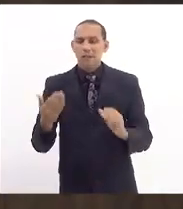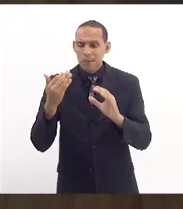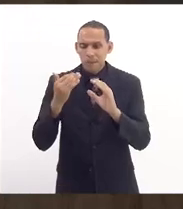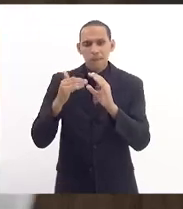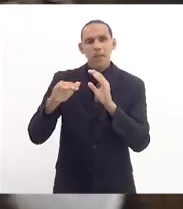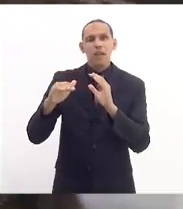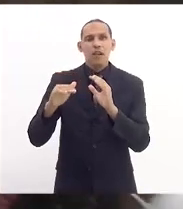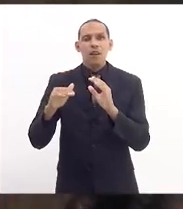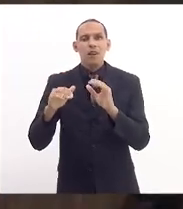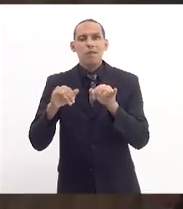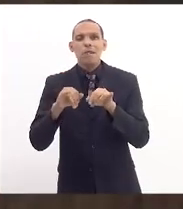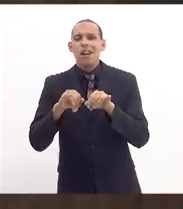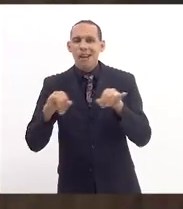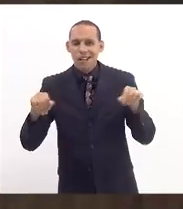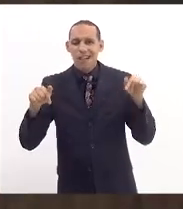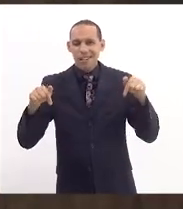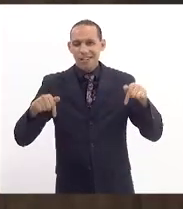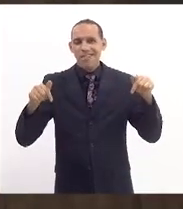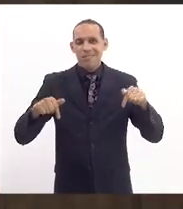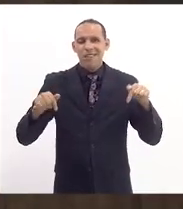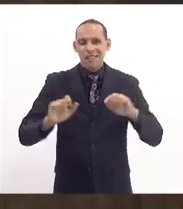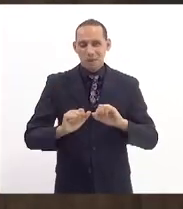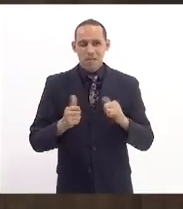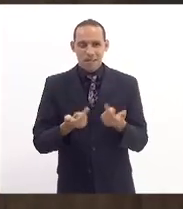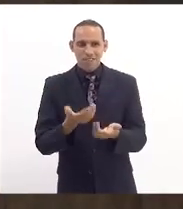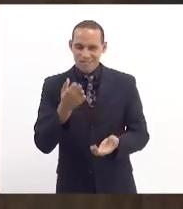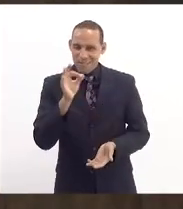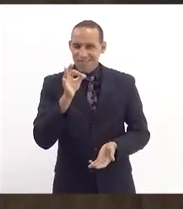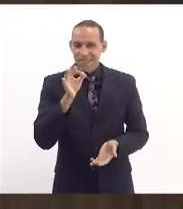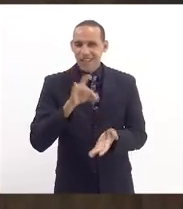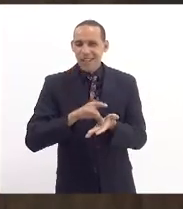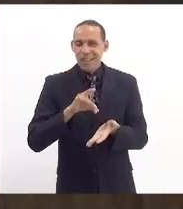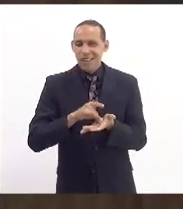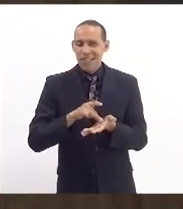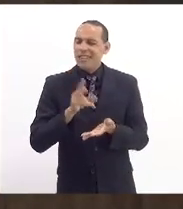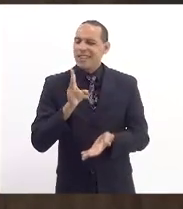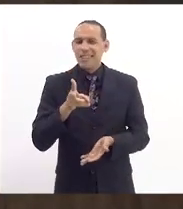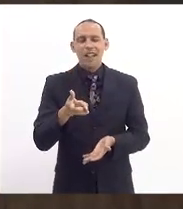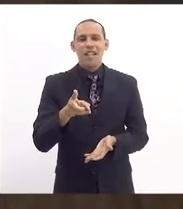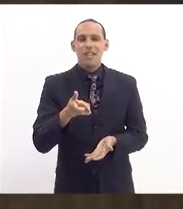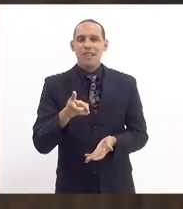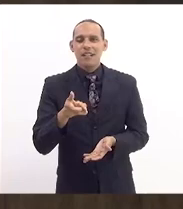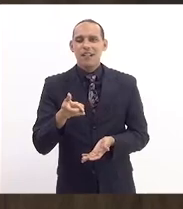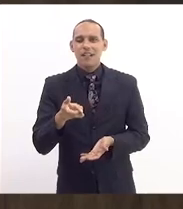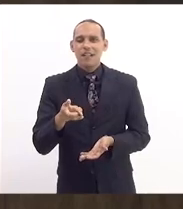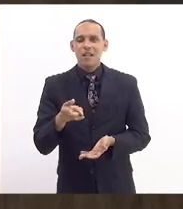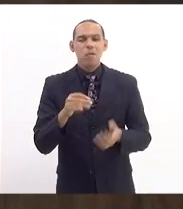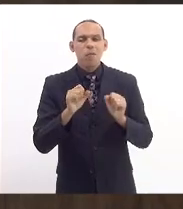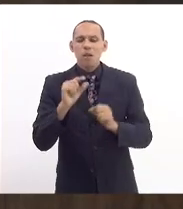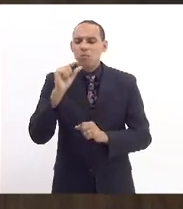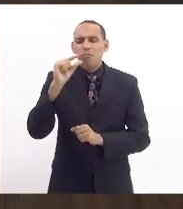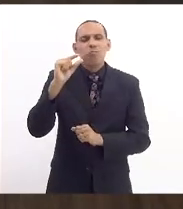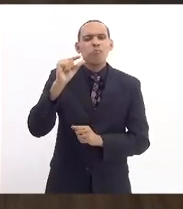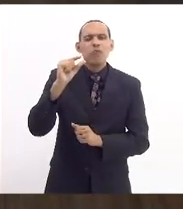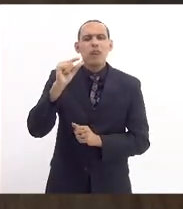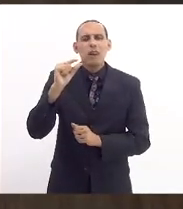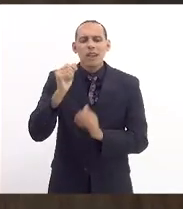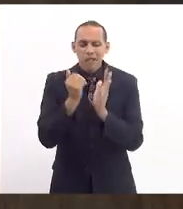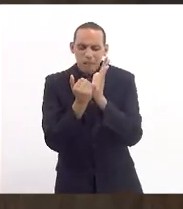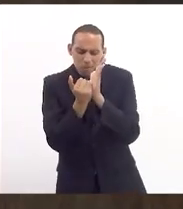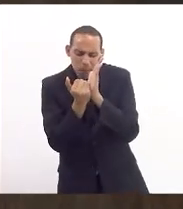encaminhou a mensagem que vem para dentro da casa não é verdade sempre Nem que fosse aquele pouquinho de